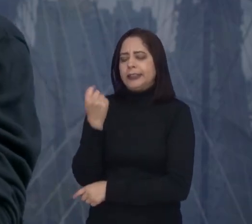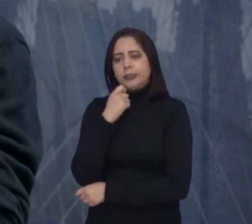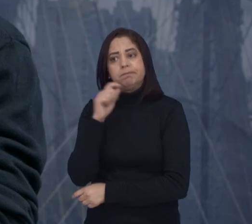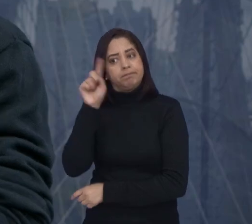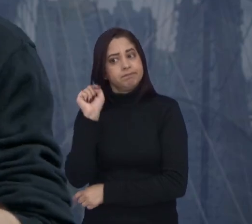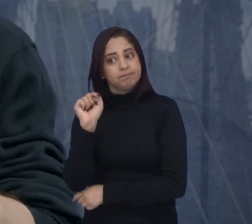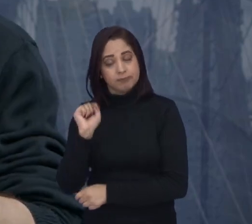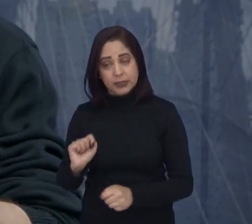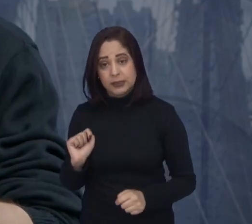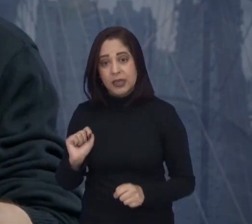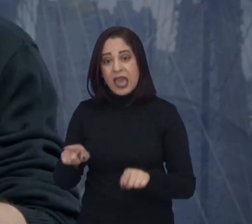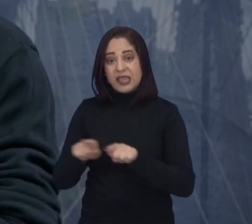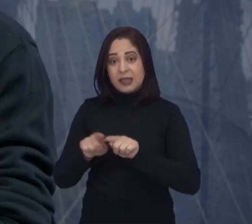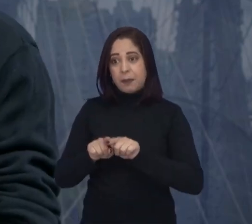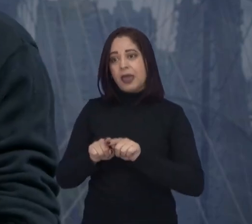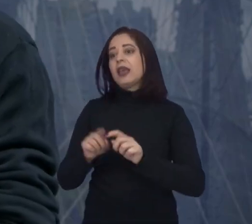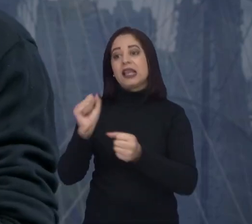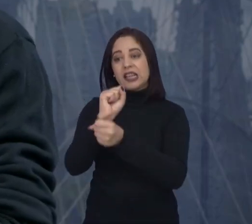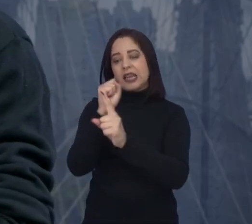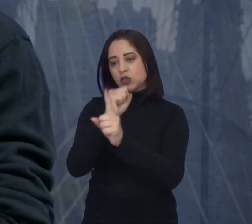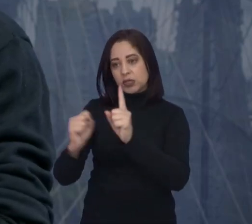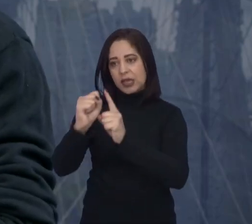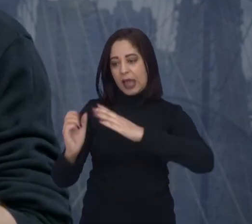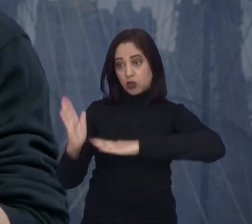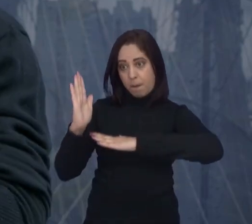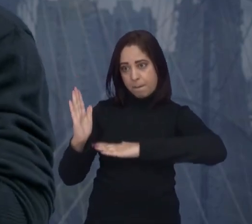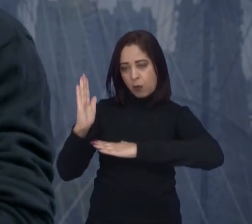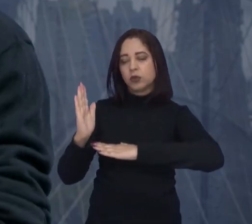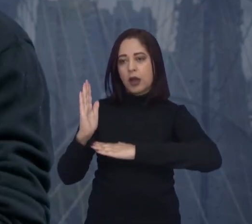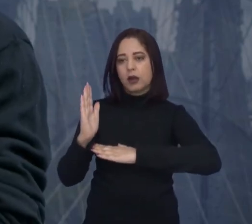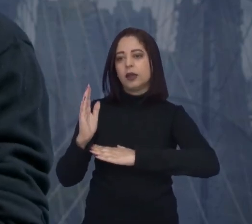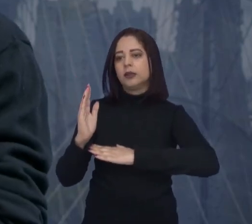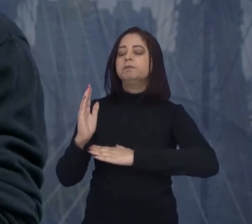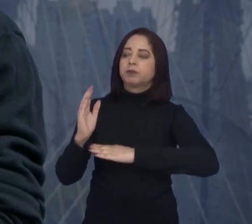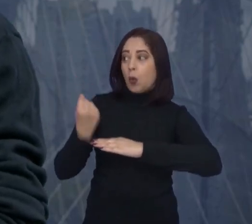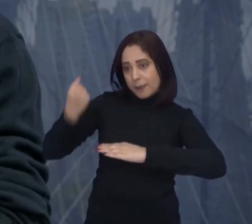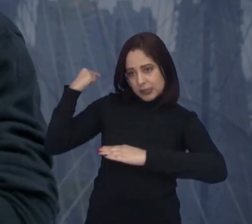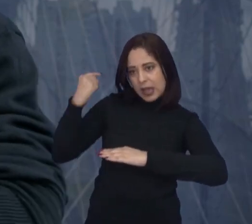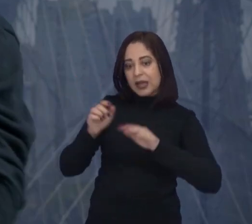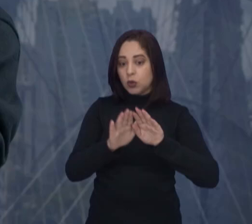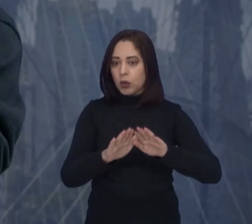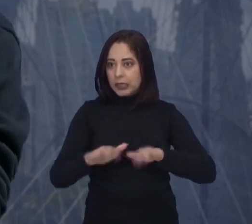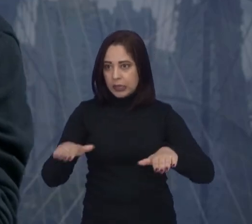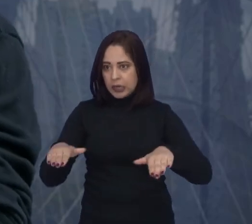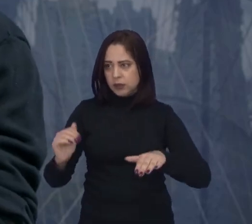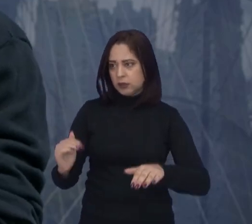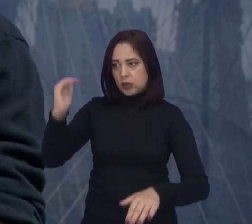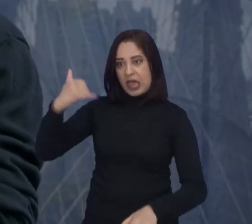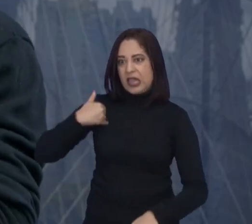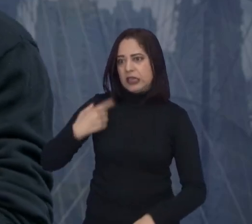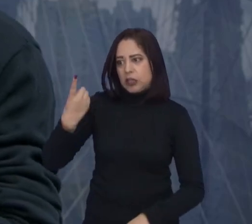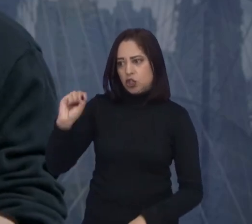período de adolescência na sociedade moderna. Antes, as crianças e os jovens, 18 anos, já tinham